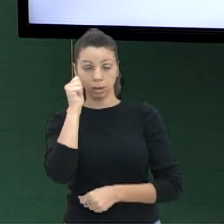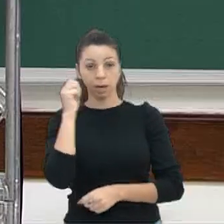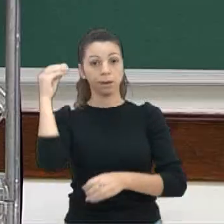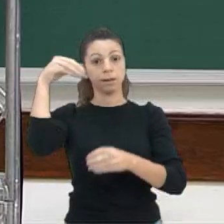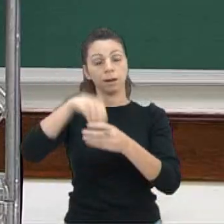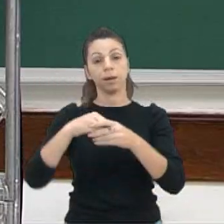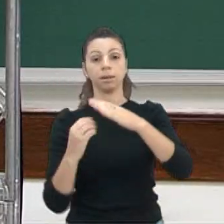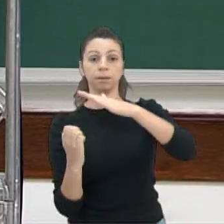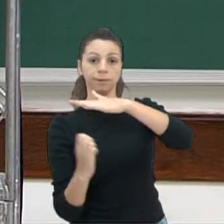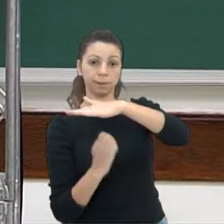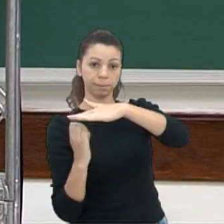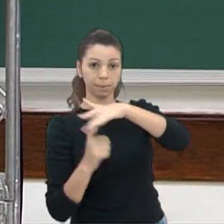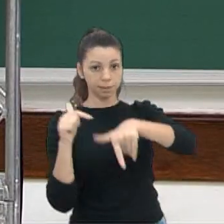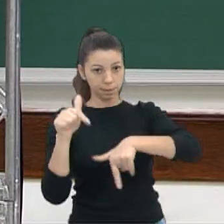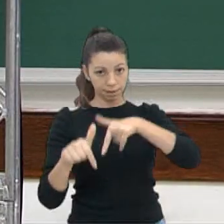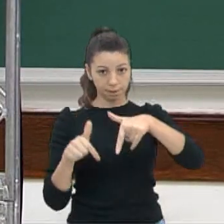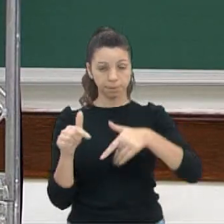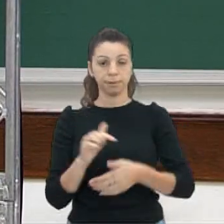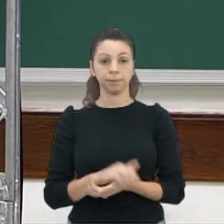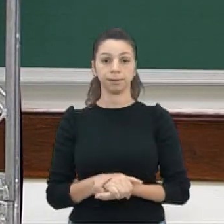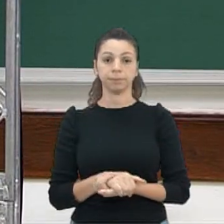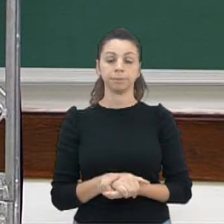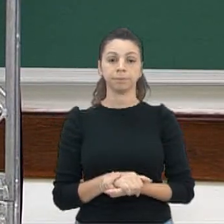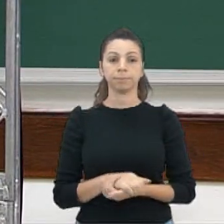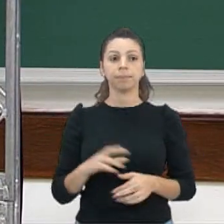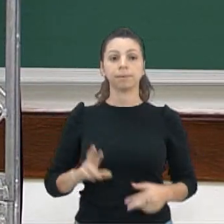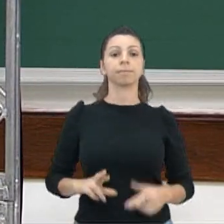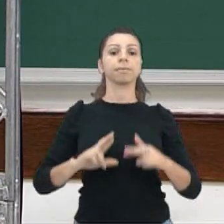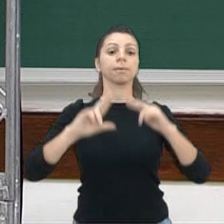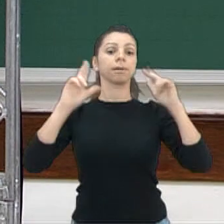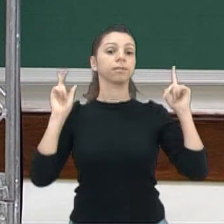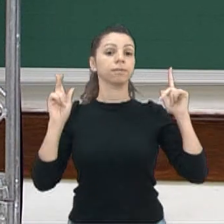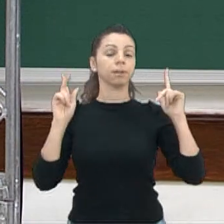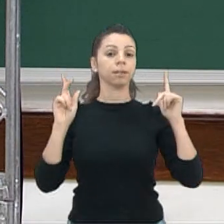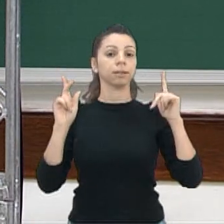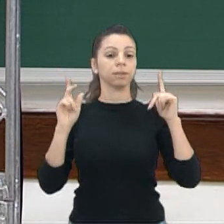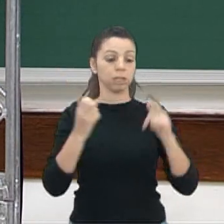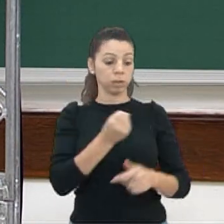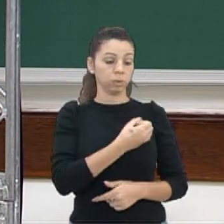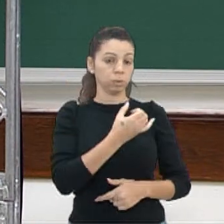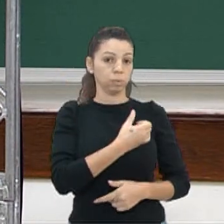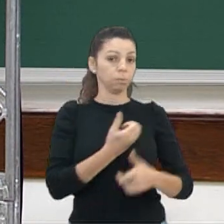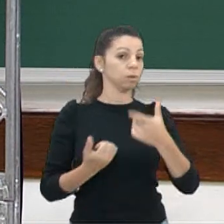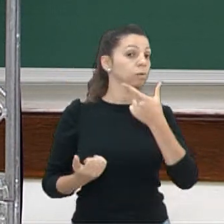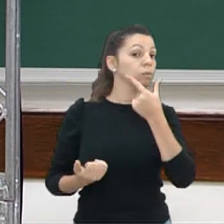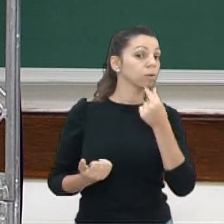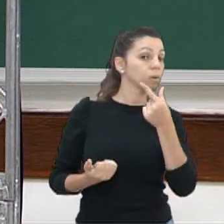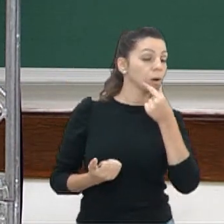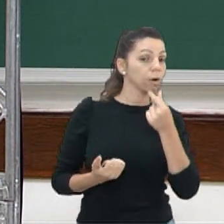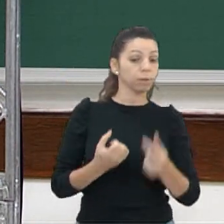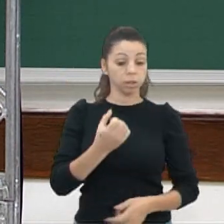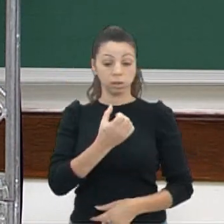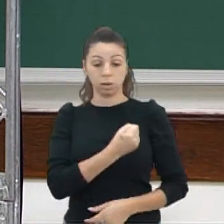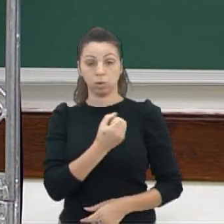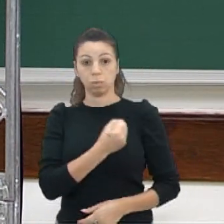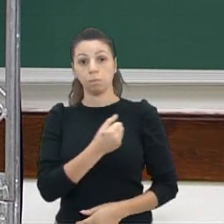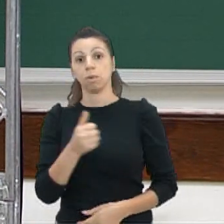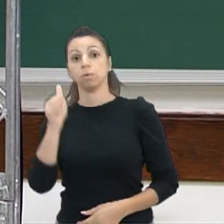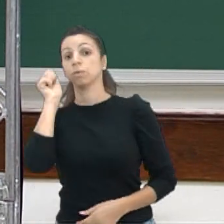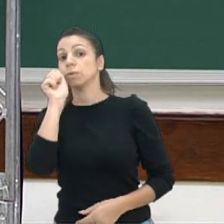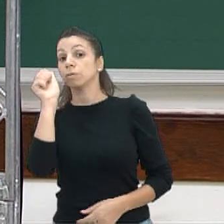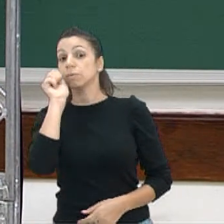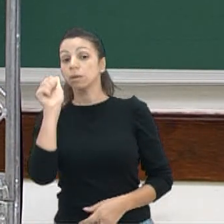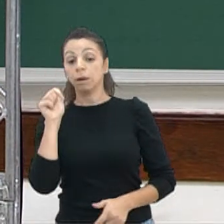empresa. A outra questão, a diferença entre o número de homens e o número de mulheres que trabalham